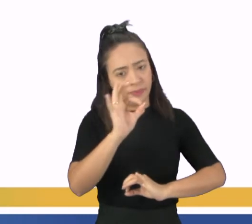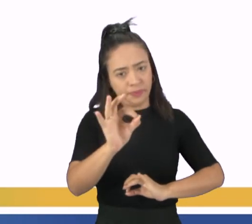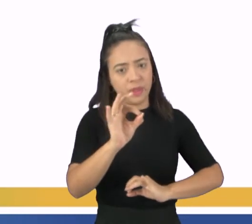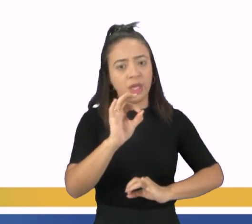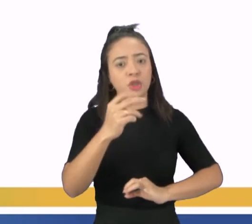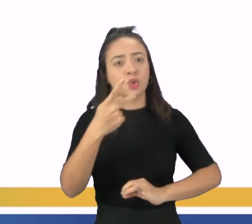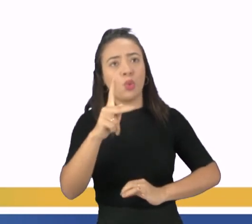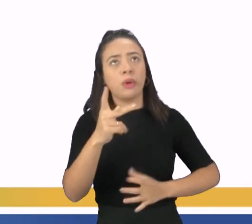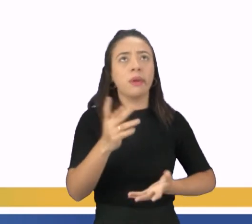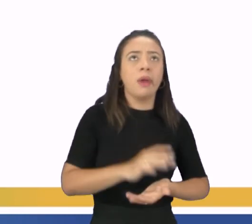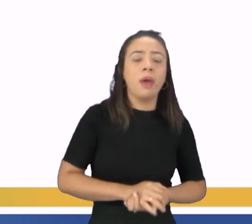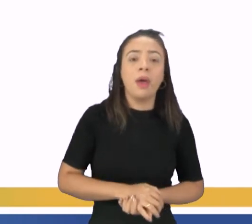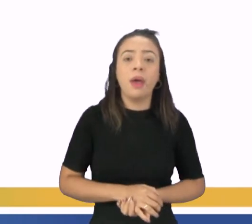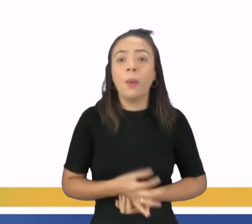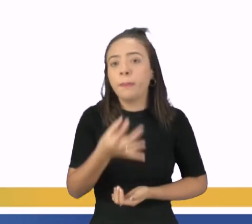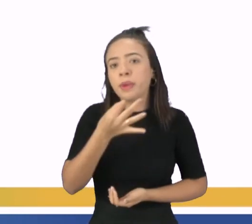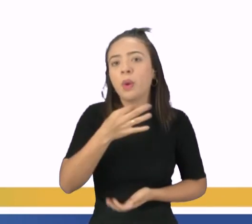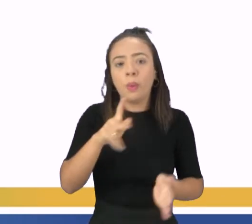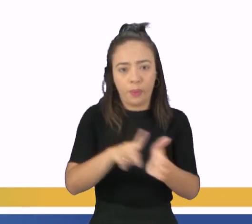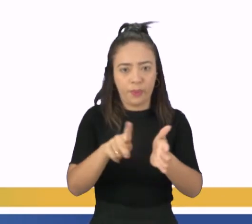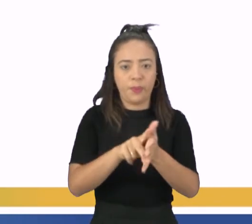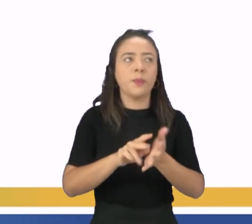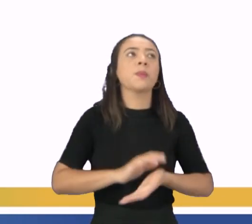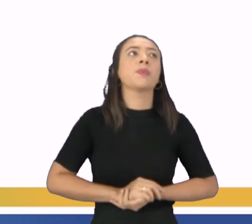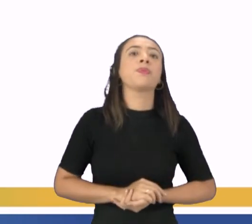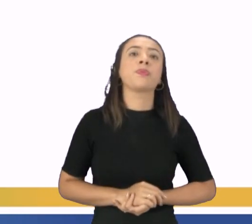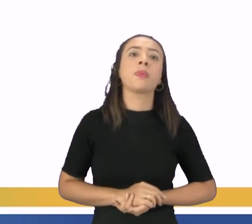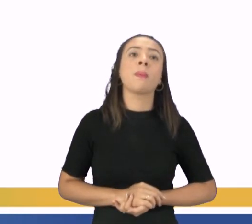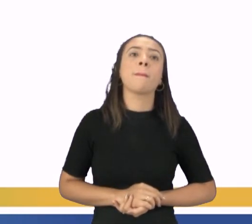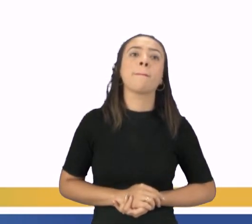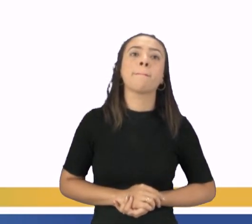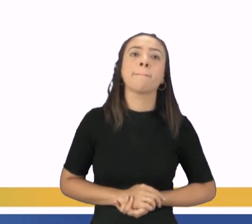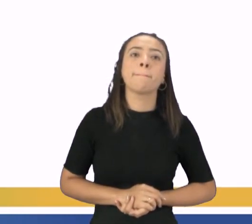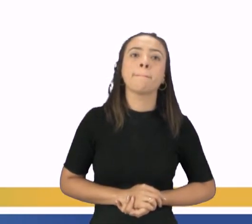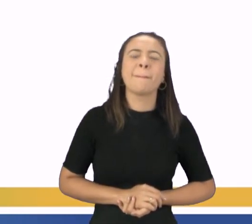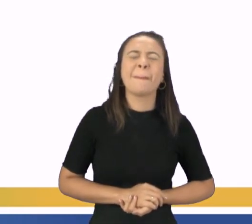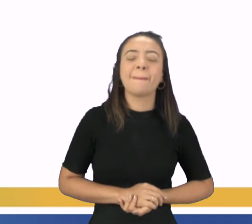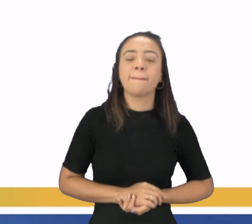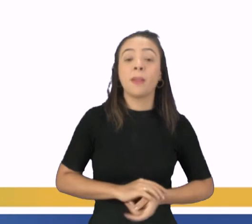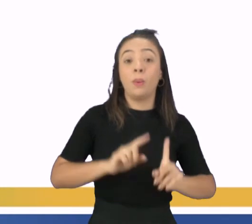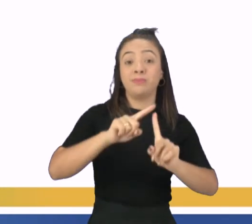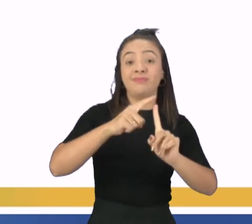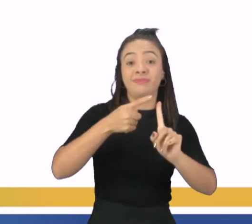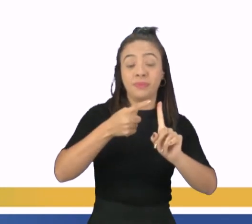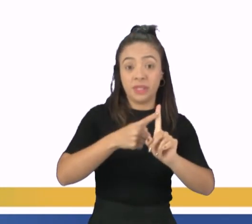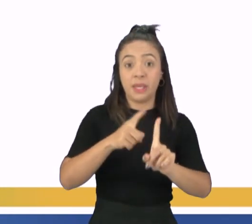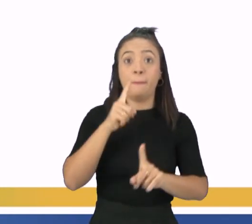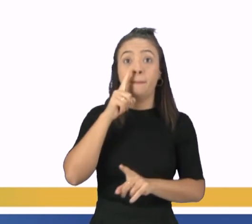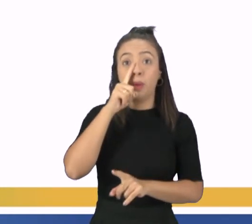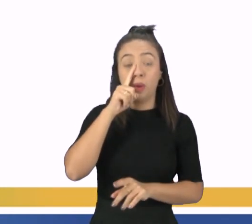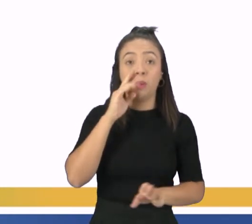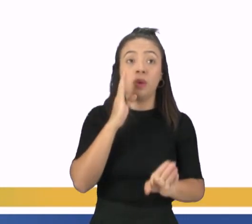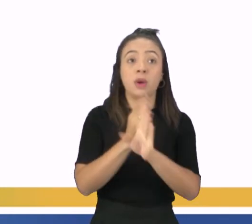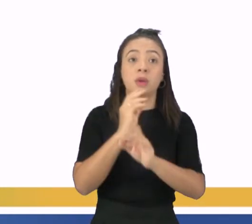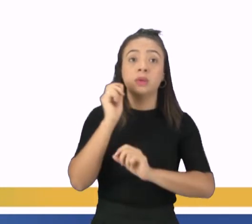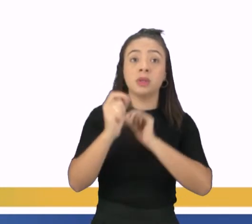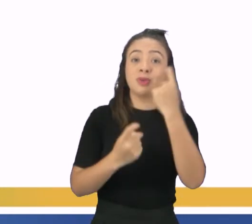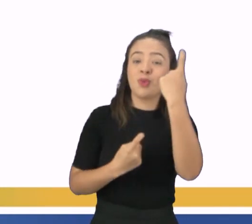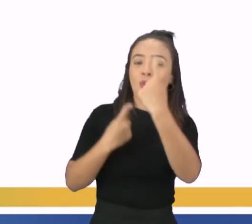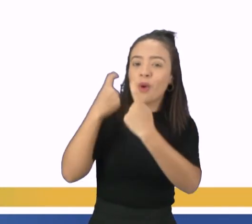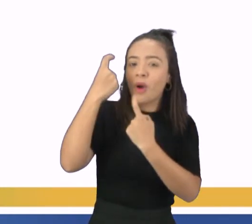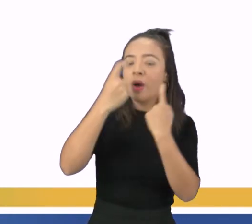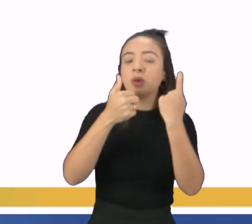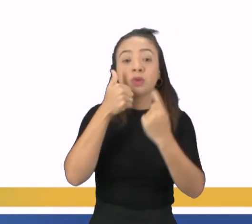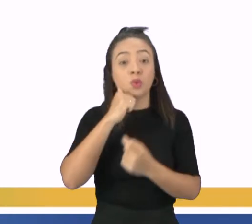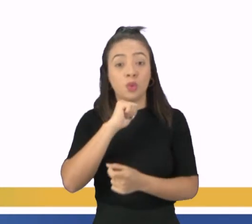tá? Vamos ler ali com atenção. Apontada como uma gestação de alto risco decorrente das preocupações que traz a mãe